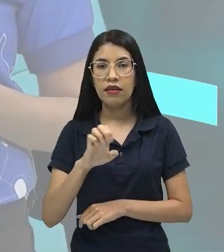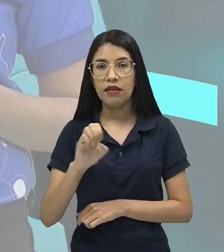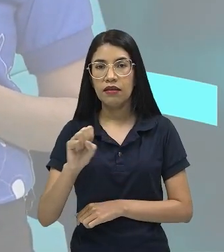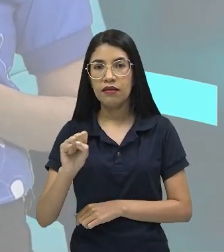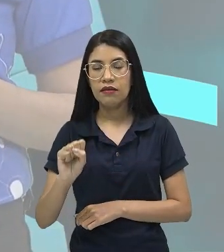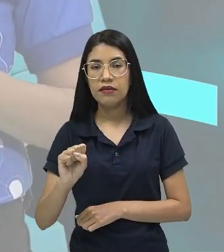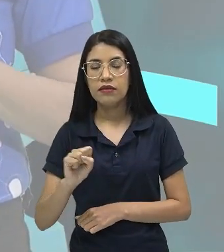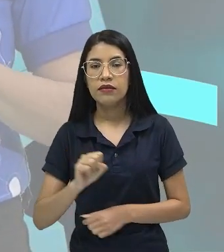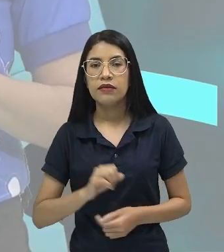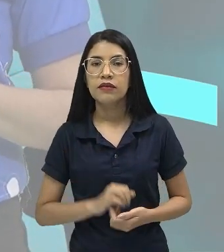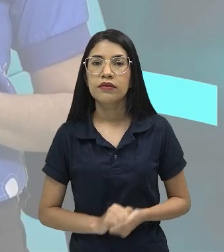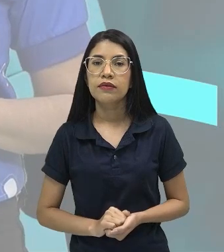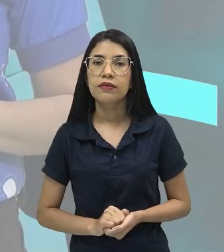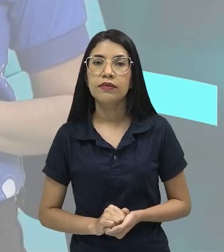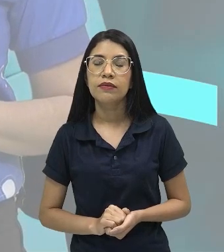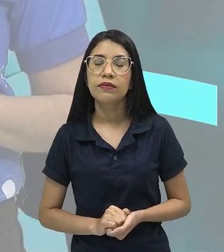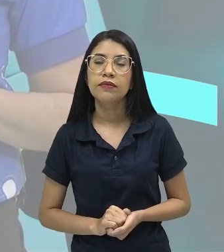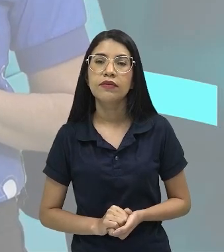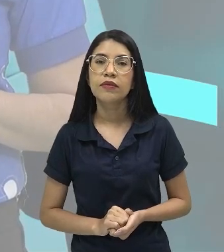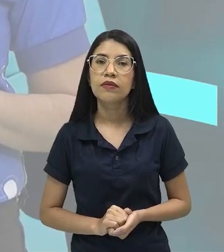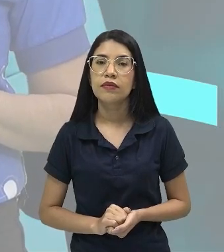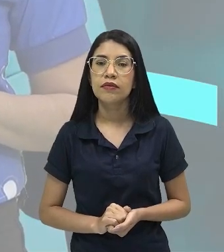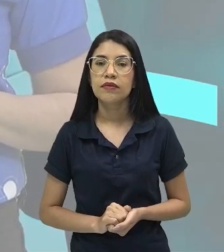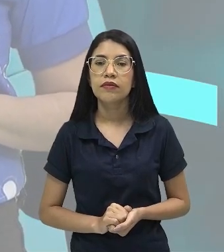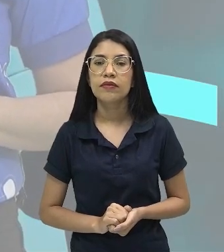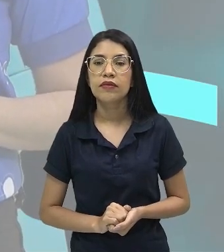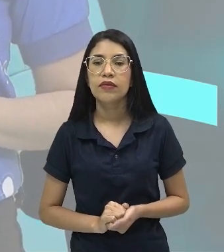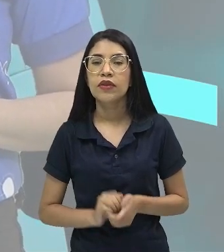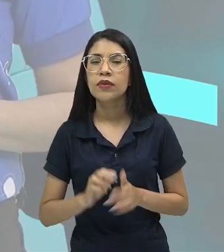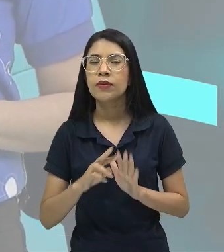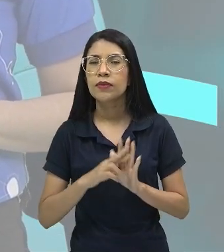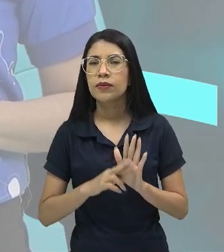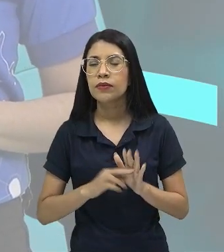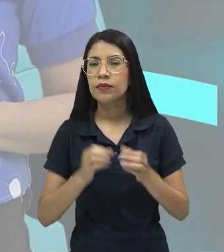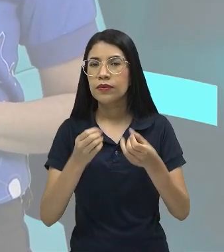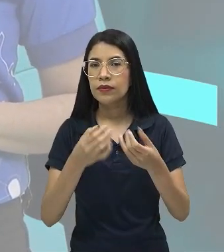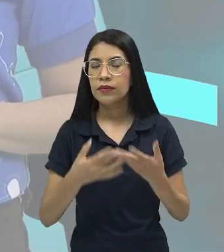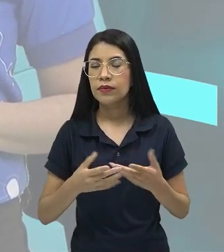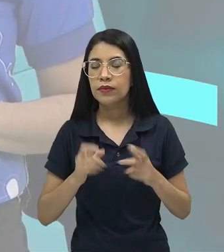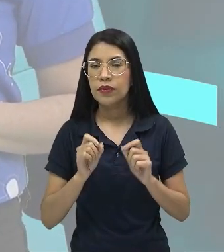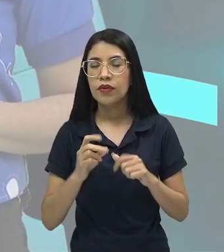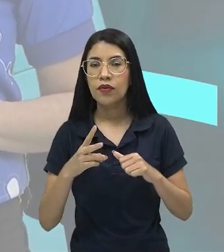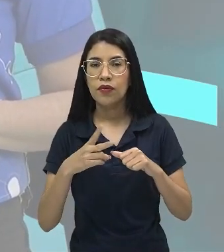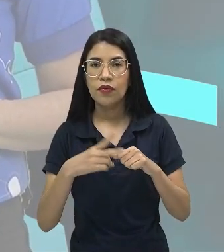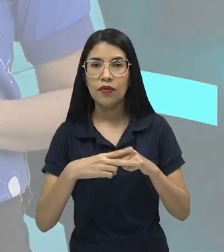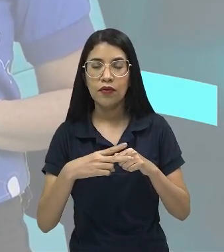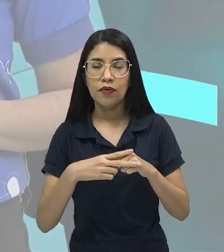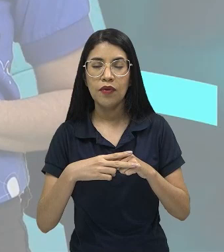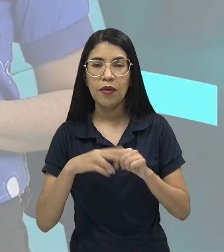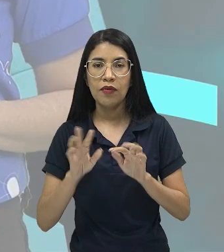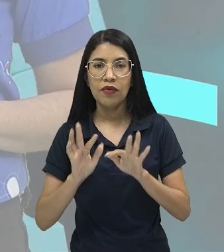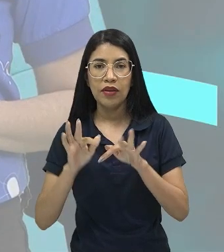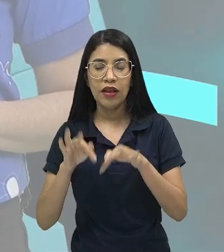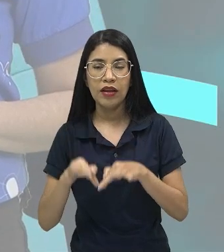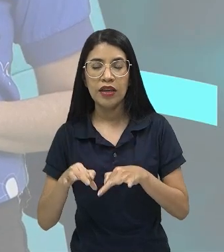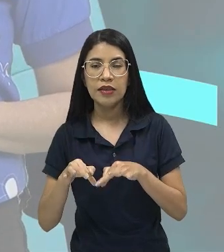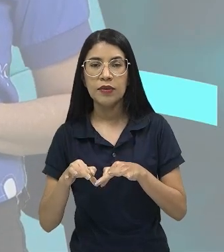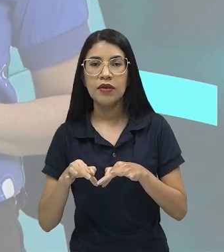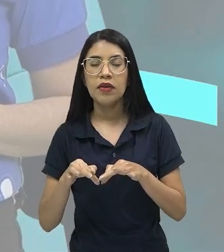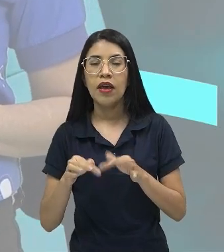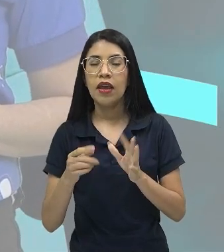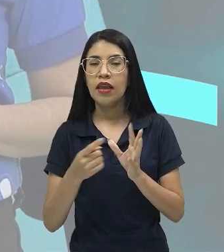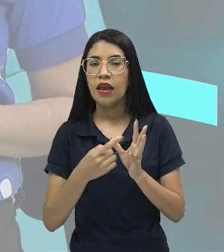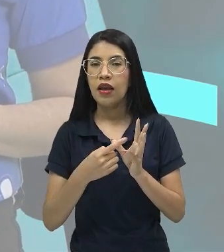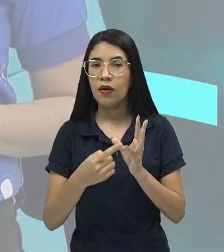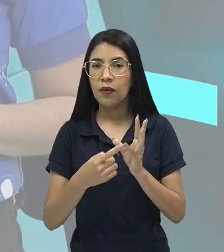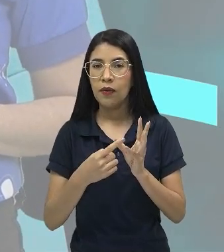IES, tá? Quando acontece, como é que é essa regra? Verbos terminados em consoante mais Y. Olha só